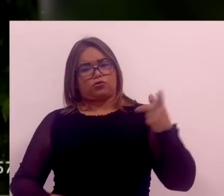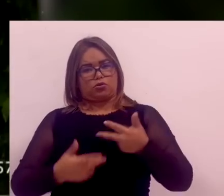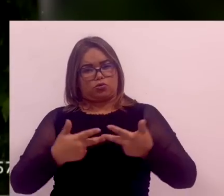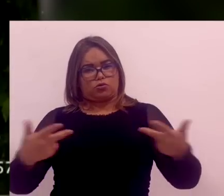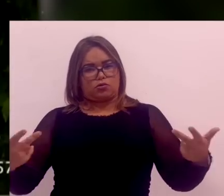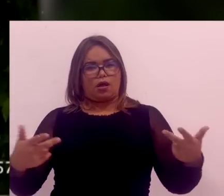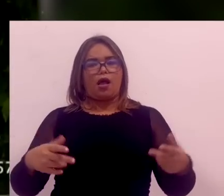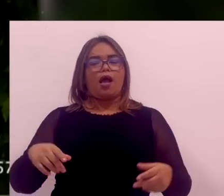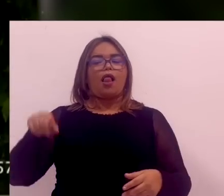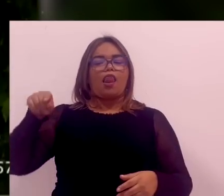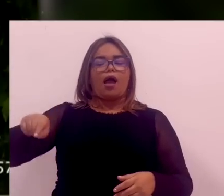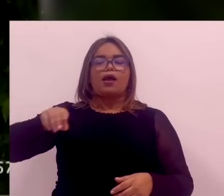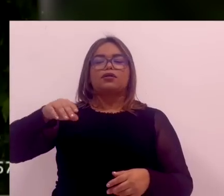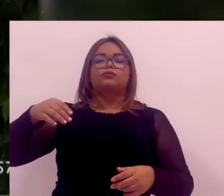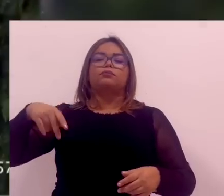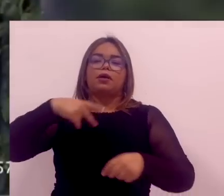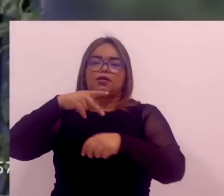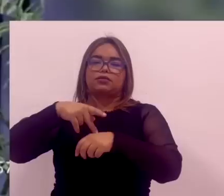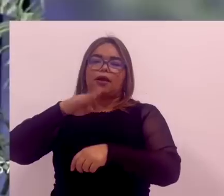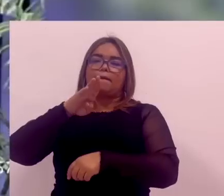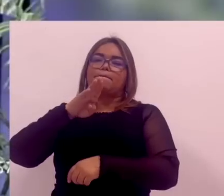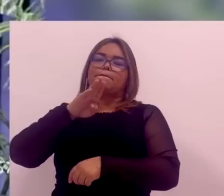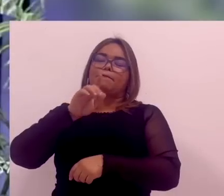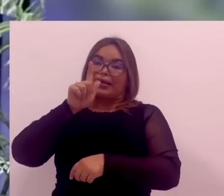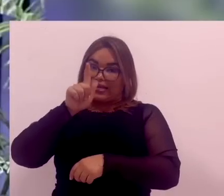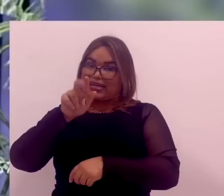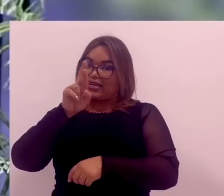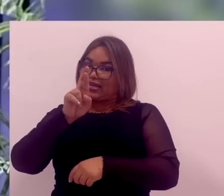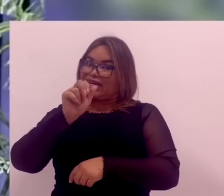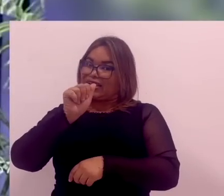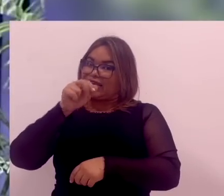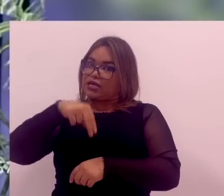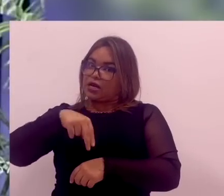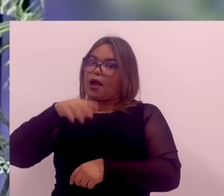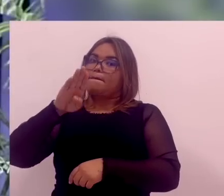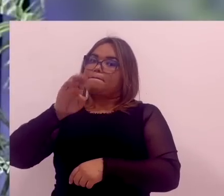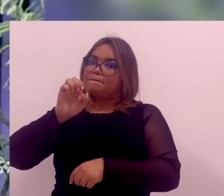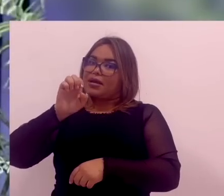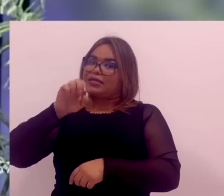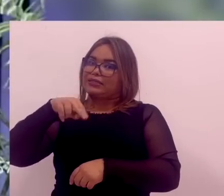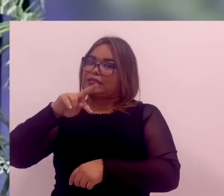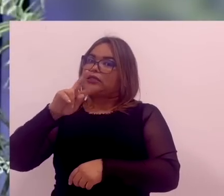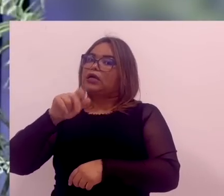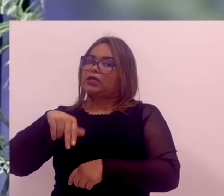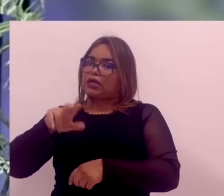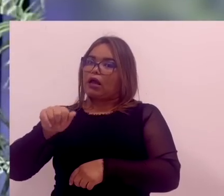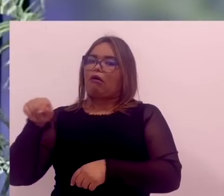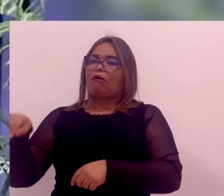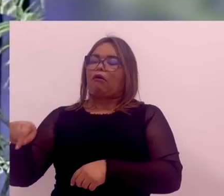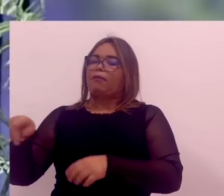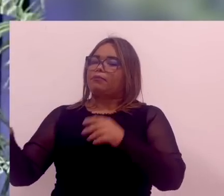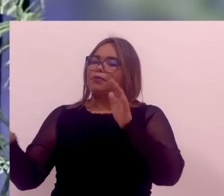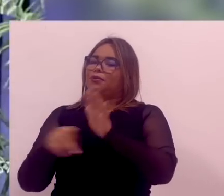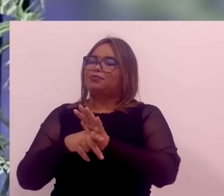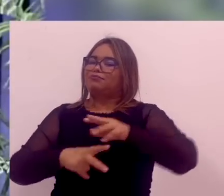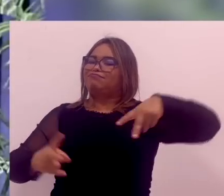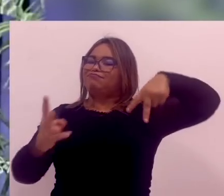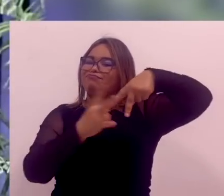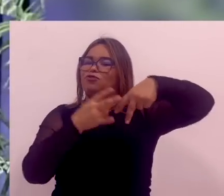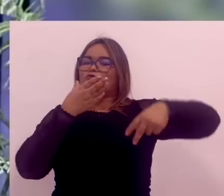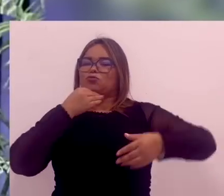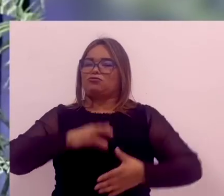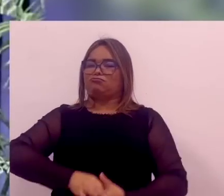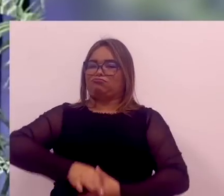controlam a Grã-Bretanha. Winston Churchill pertencia à ordem druídica da maçonaria. Ele era um maçom